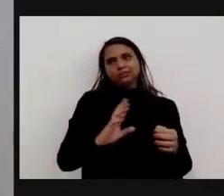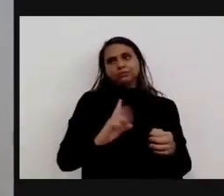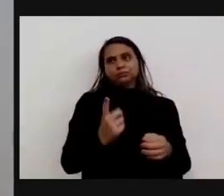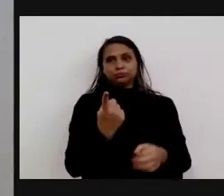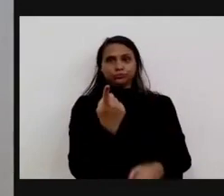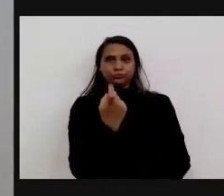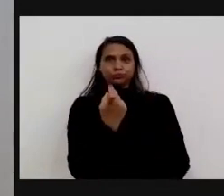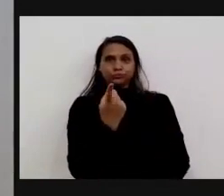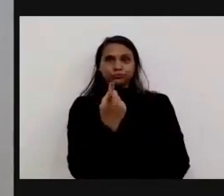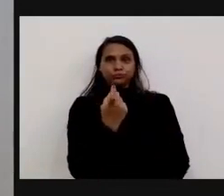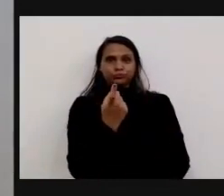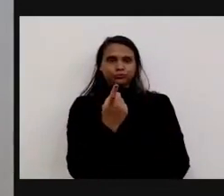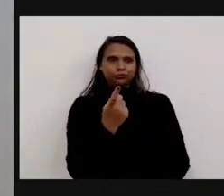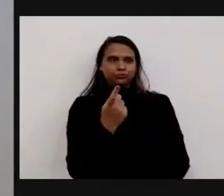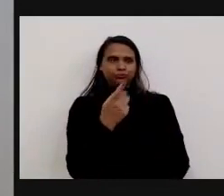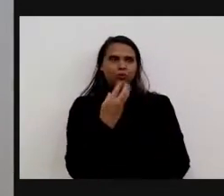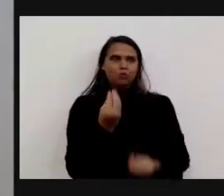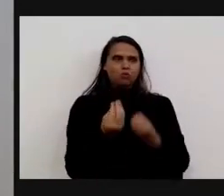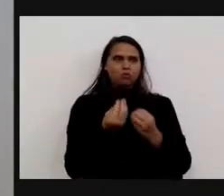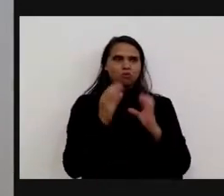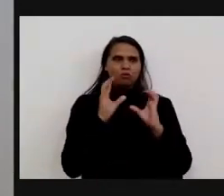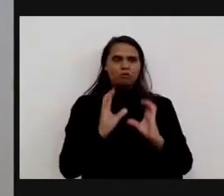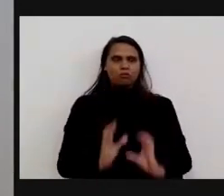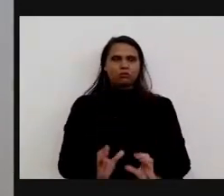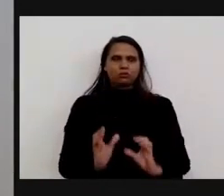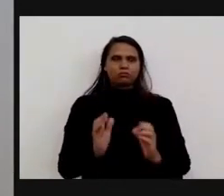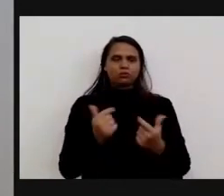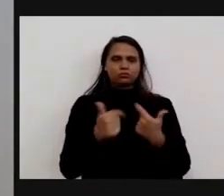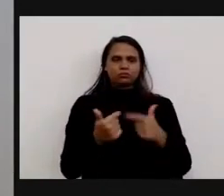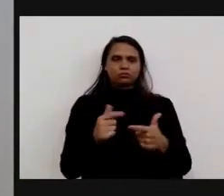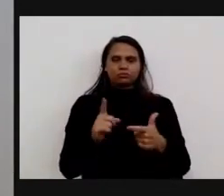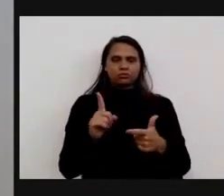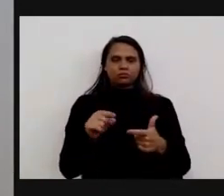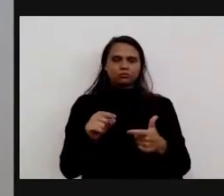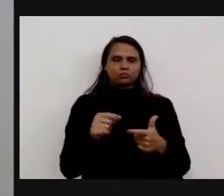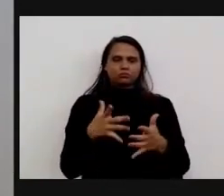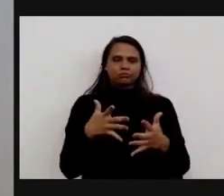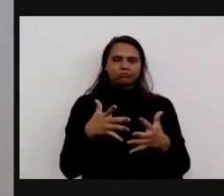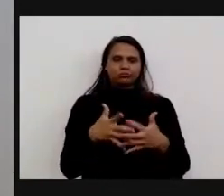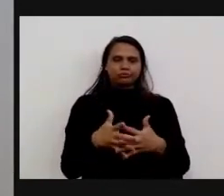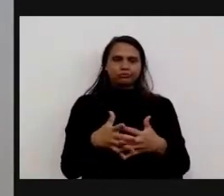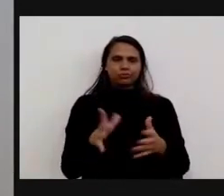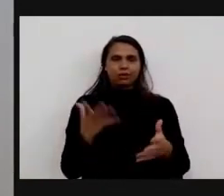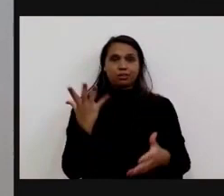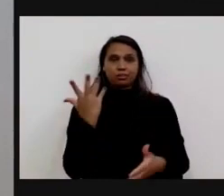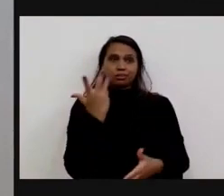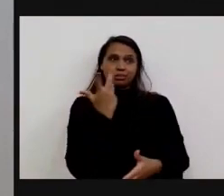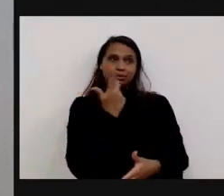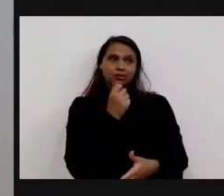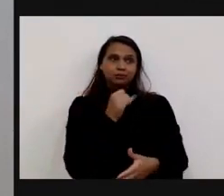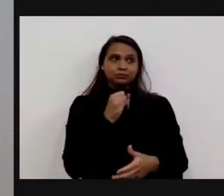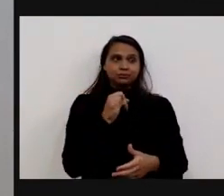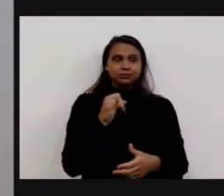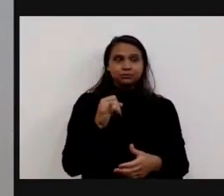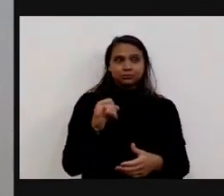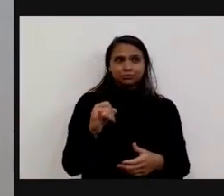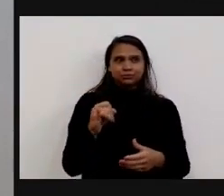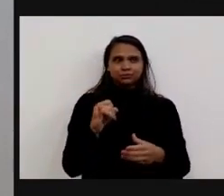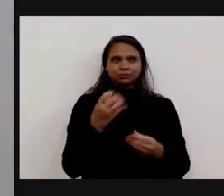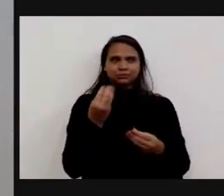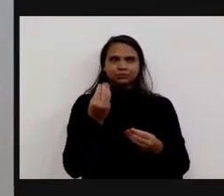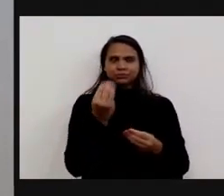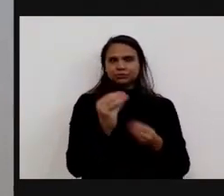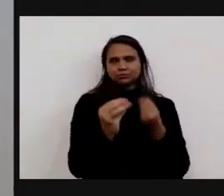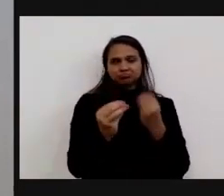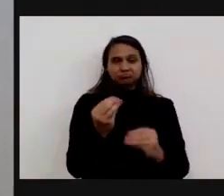determina como que a pessoa vai se comportar no trabalho comportamento no trabalho é complexo Seria lindo fosse linear simplinho né acrescenta